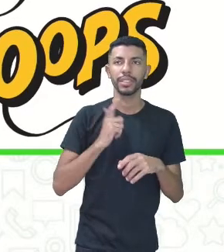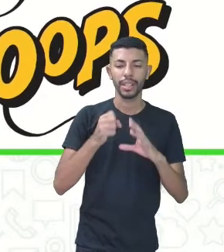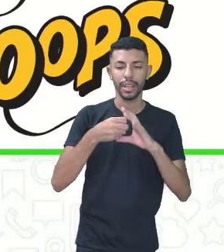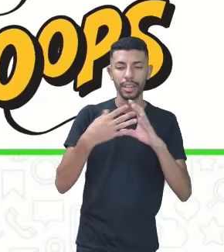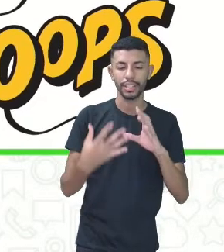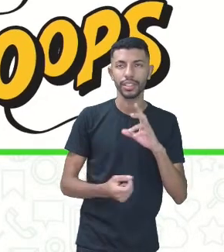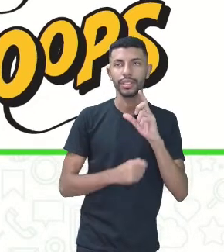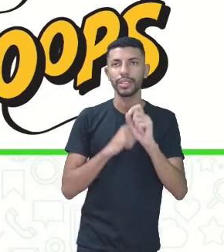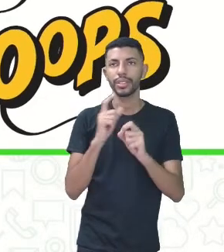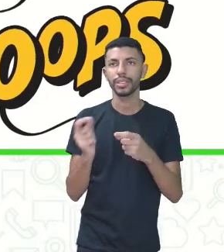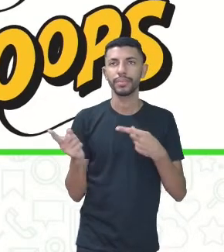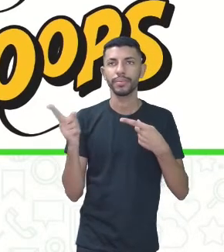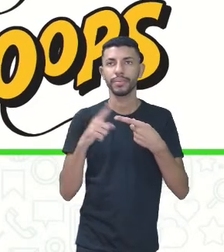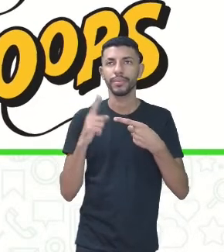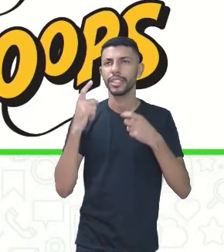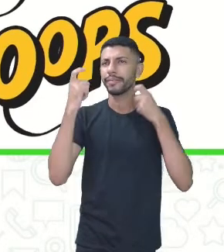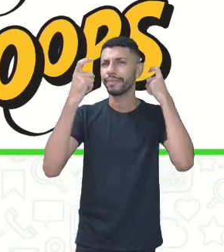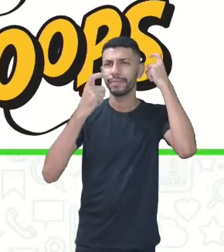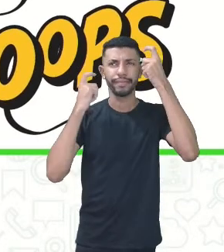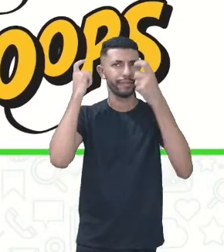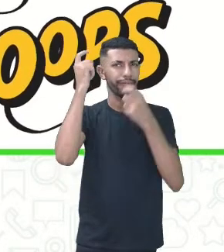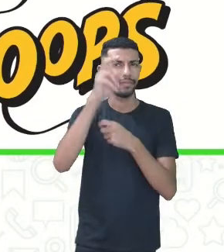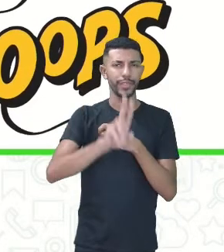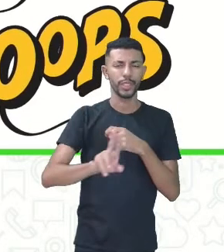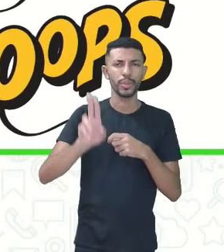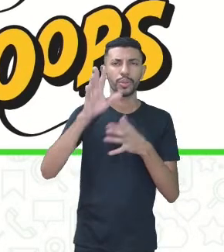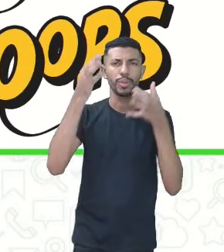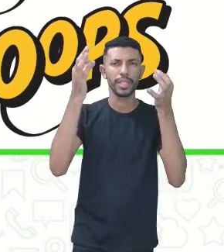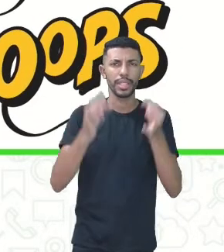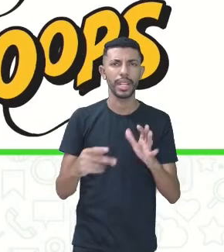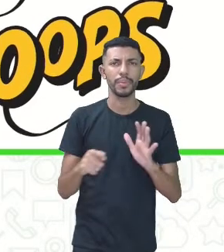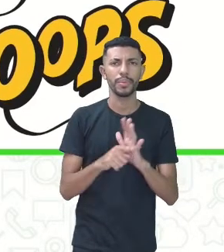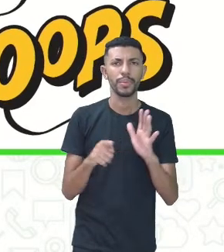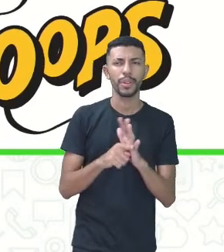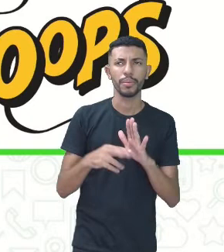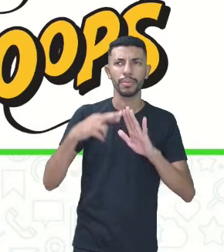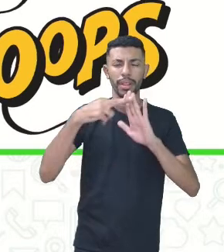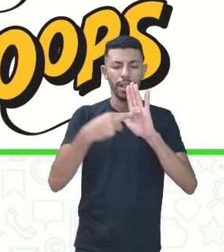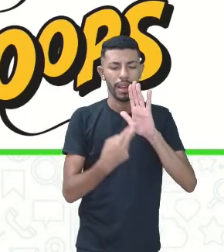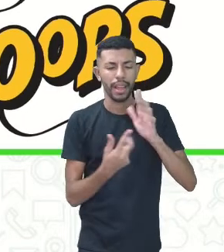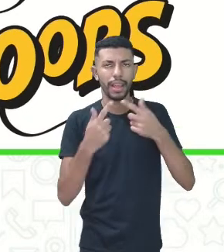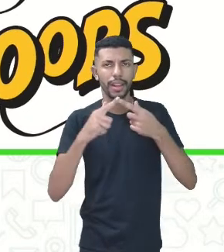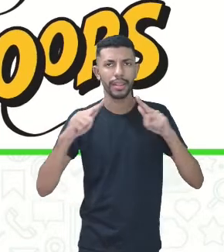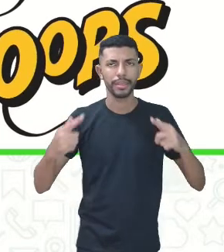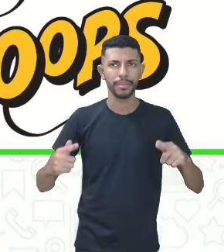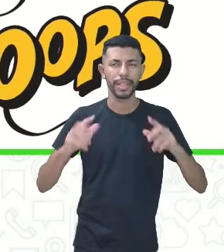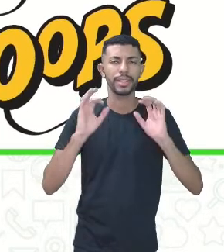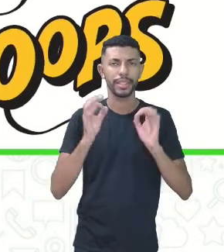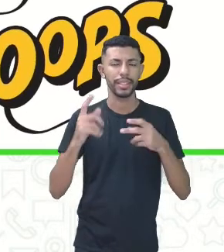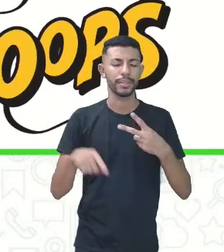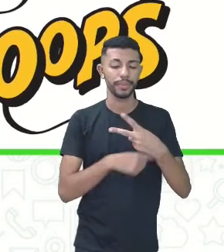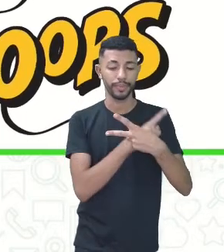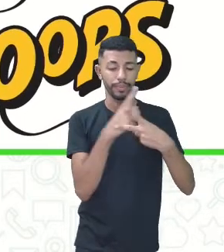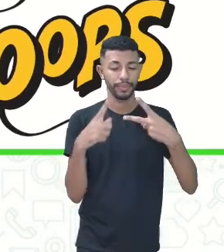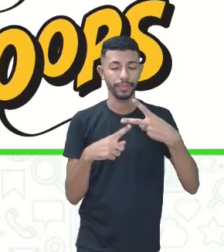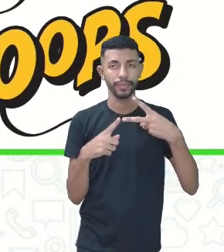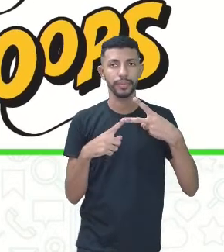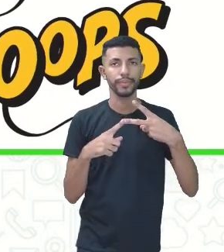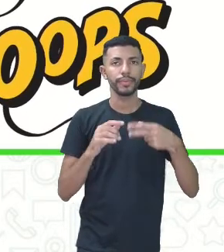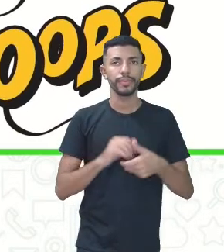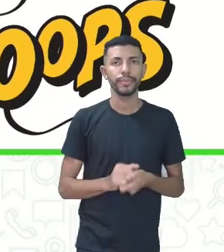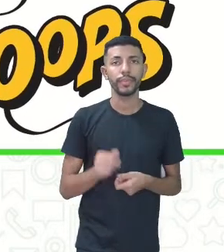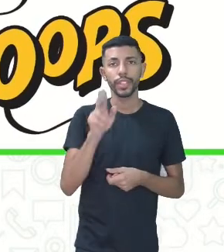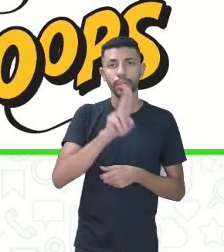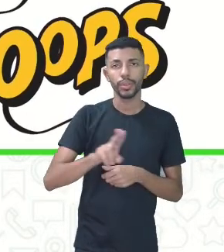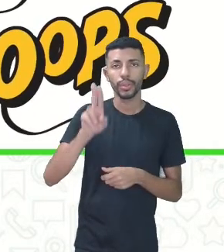as características da linguagem informal. Não se preocupa com o uso correto das normas gramaticais, né?